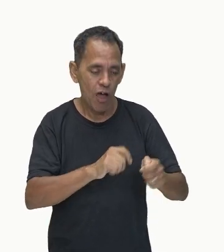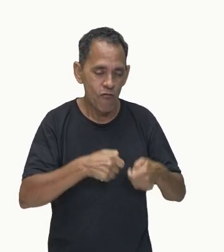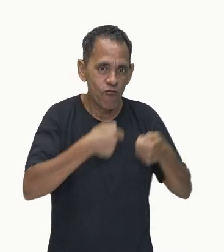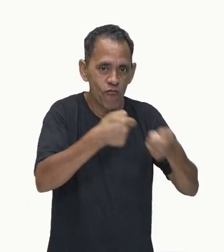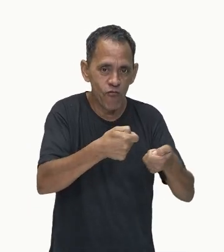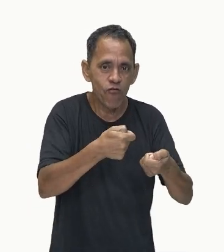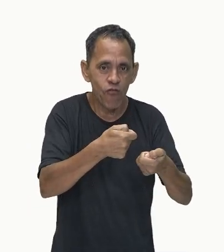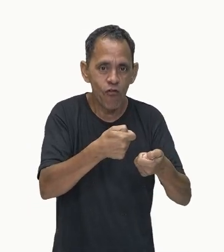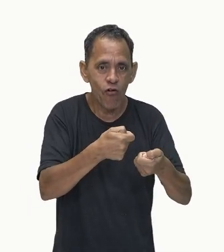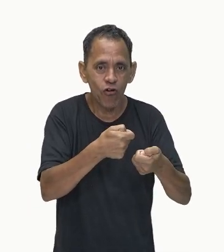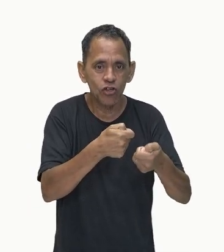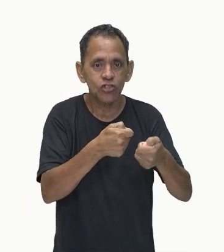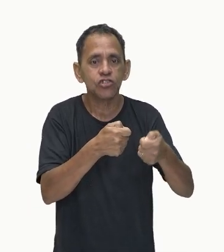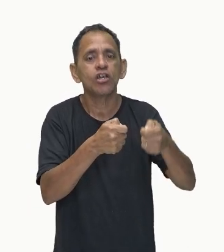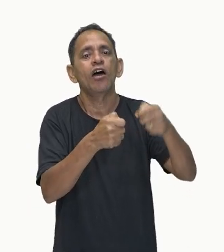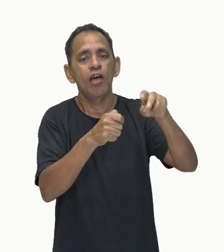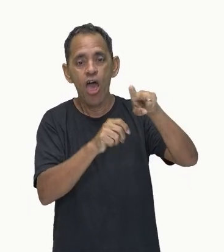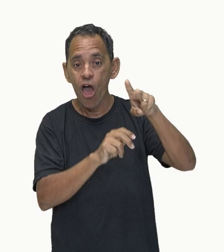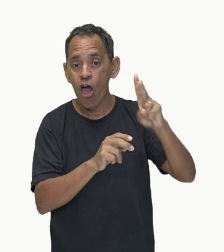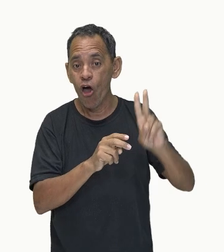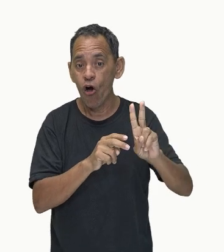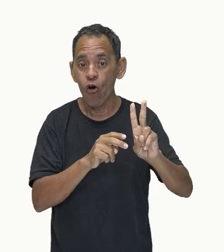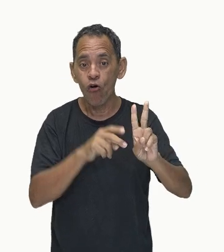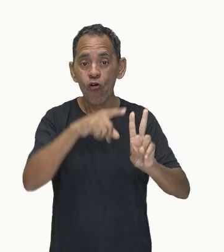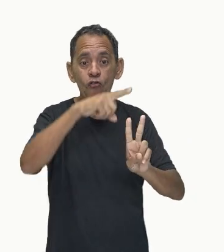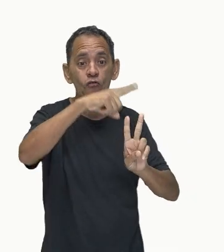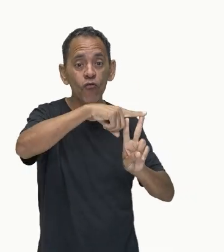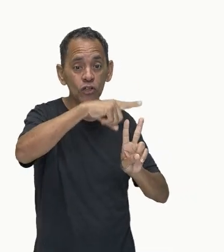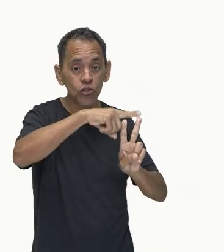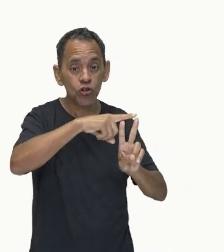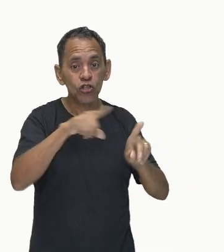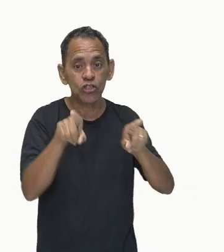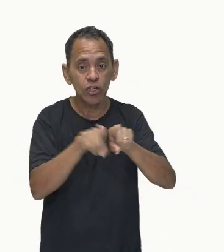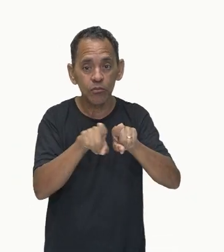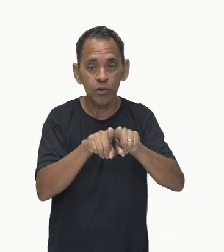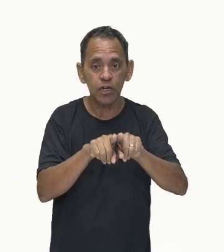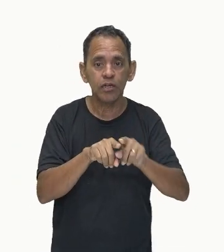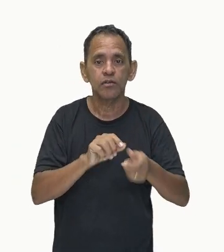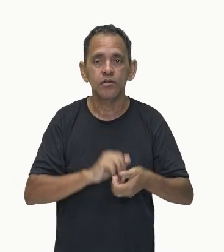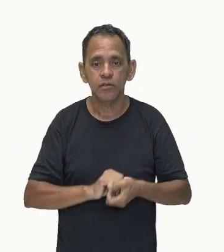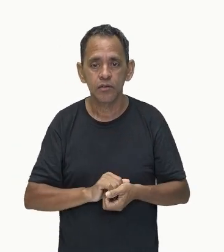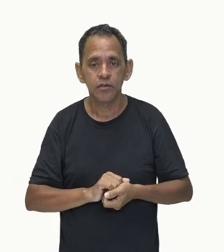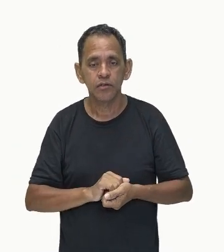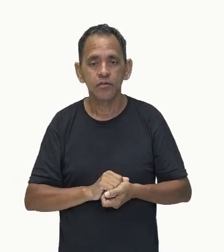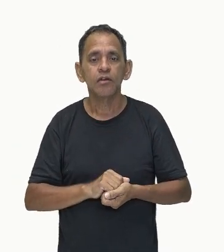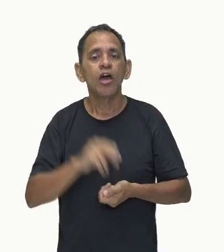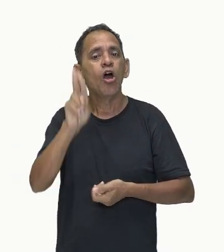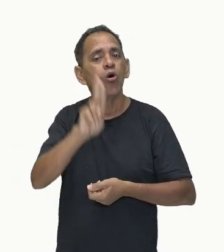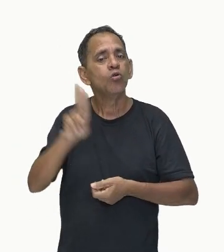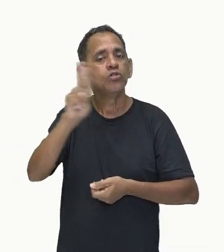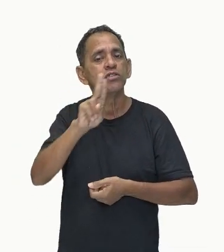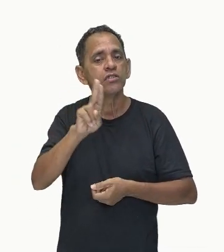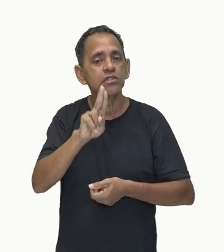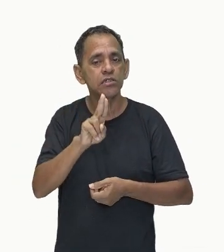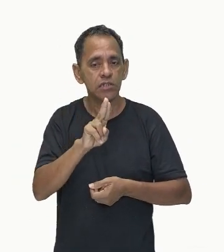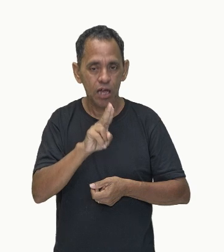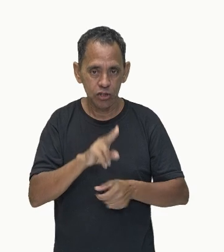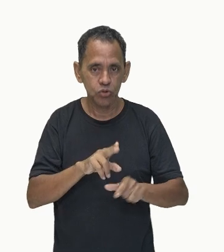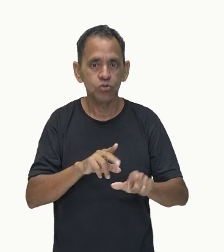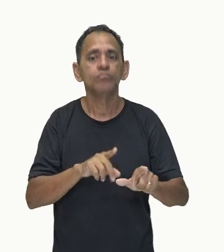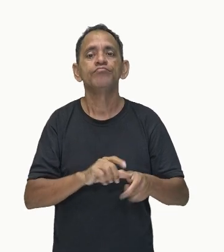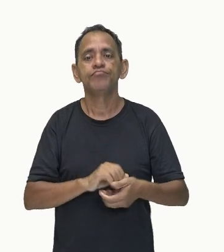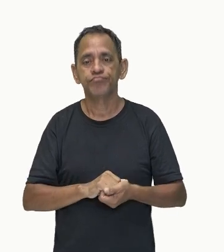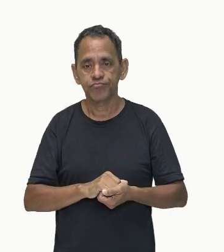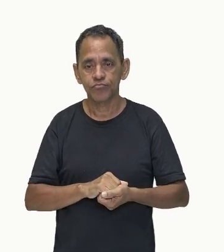e a unidade de medida dela no sistema internacional da força é o Newton, né? Em homenagem aí ao